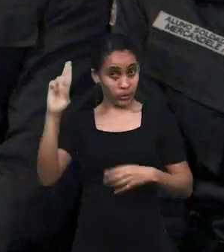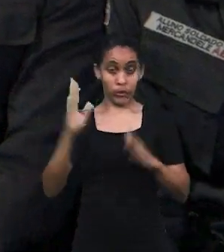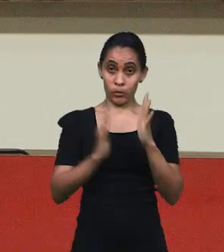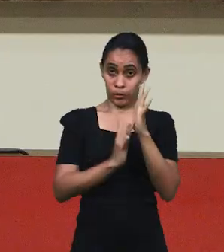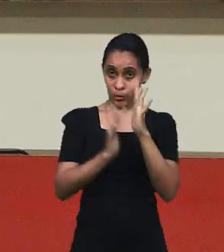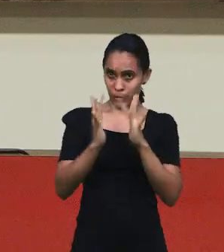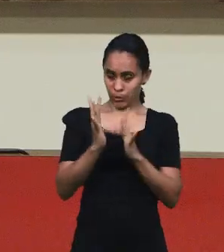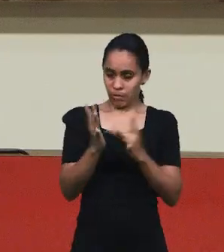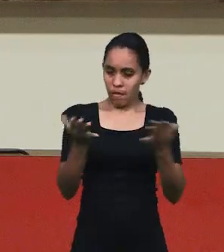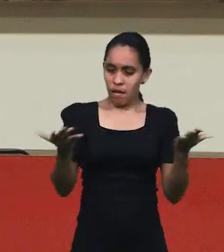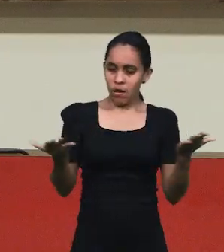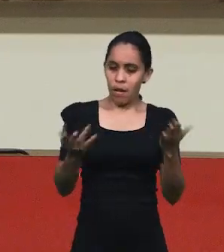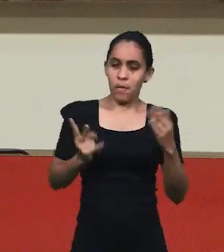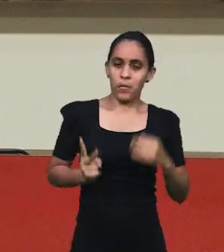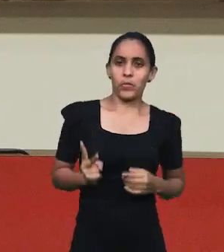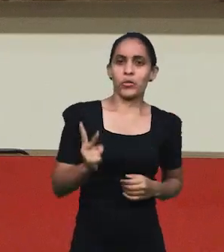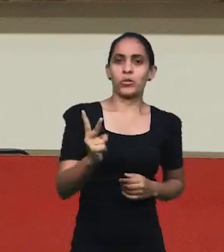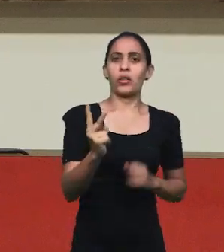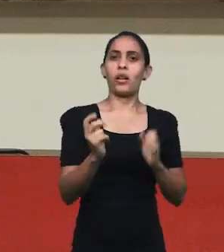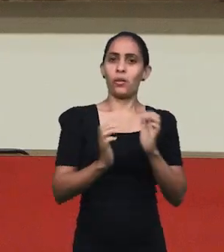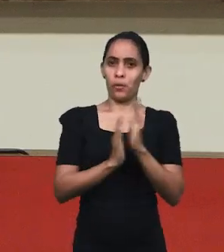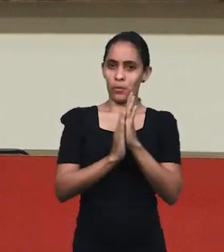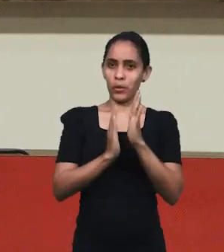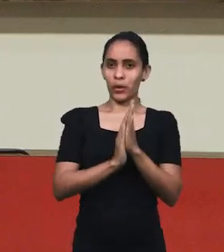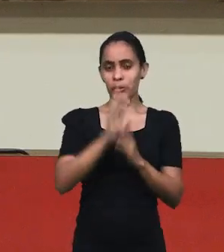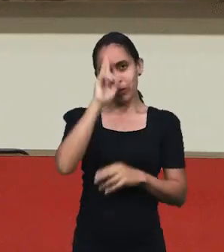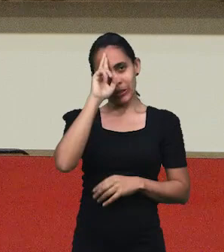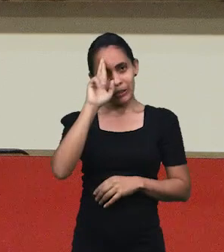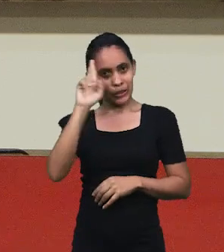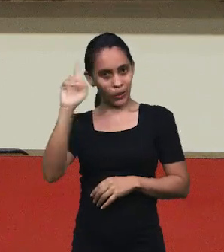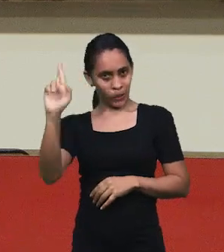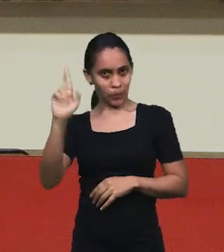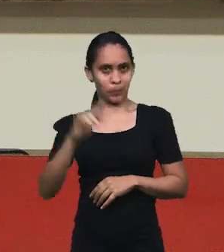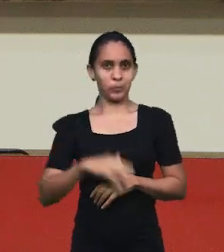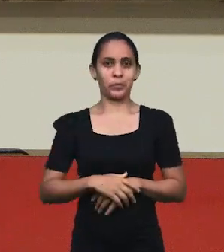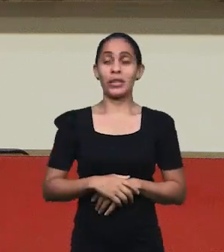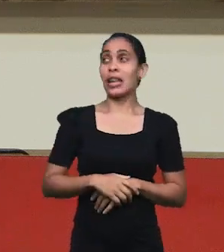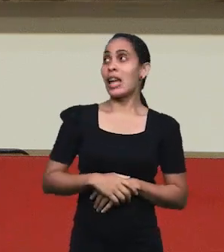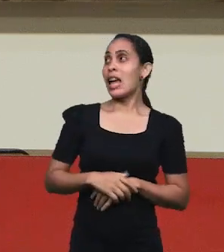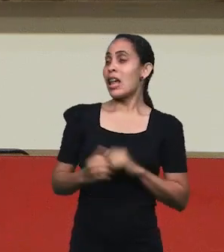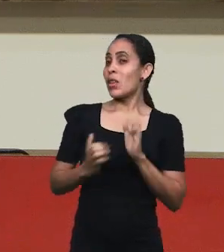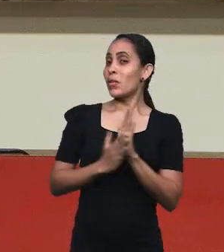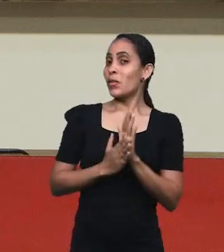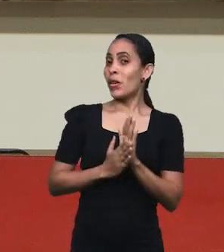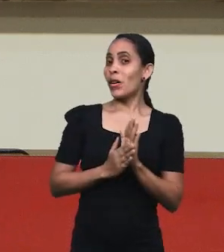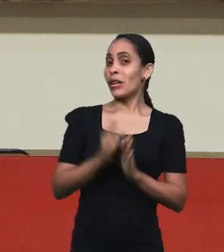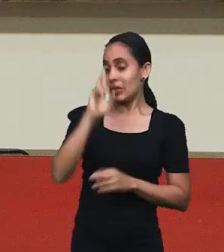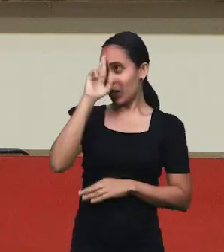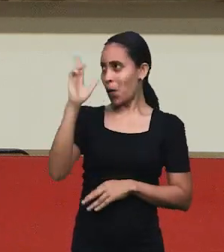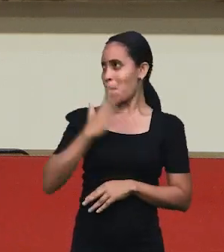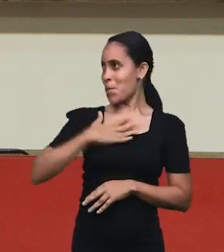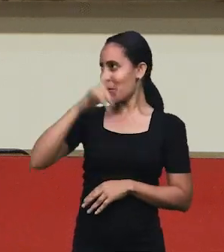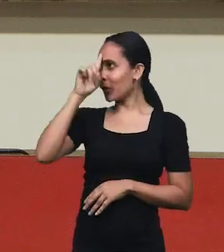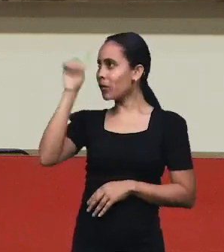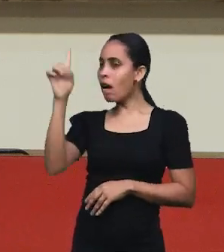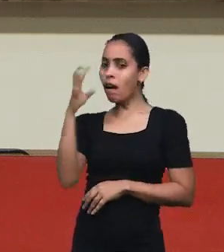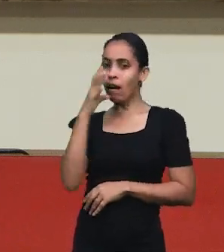Glórias ao Senhor Jesus. Vamos continuar louvando ao Senhor. Senhor meu Deus,